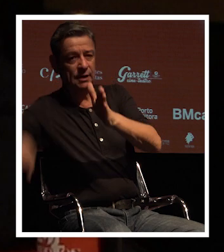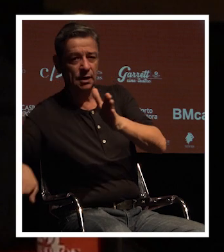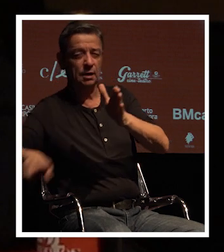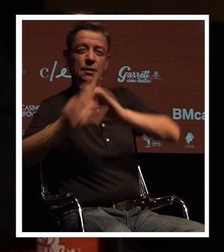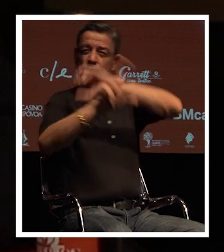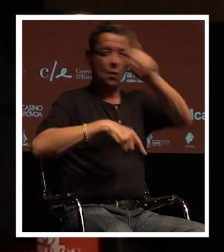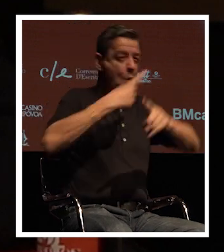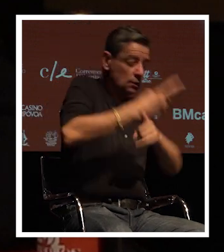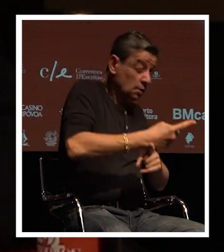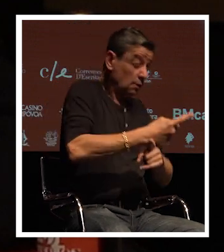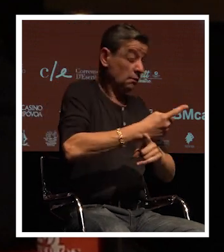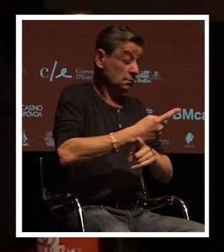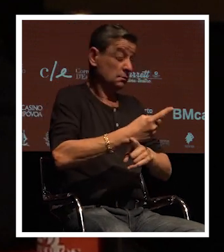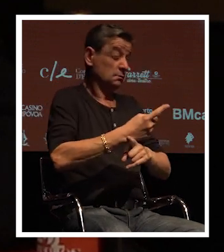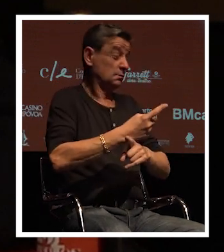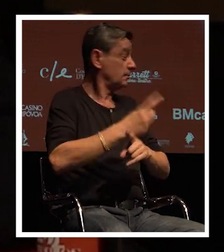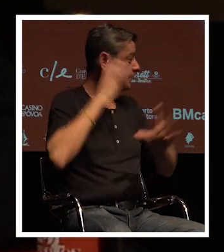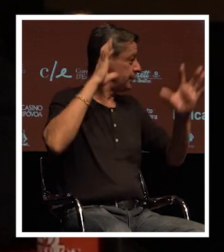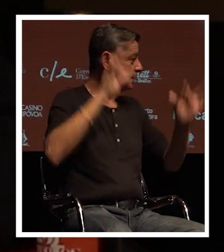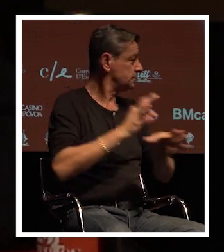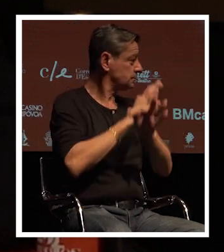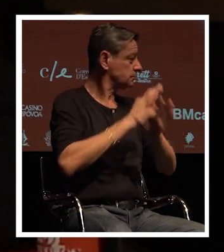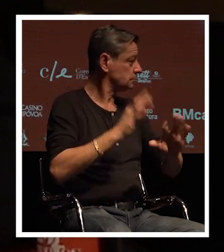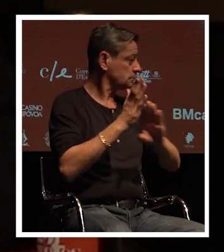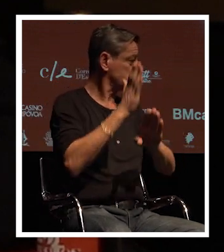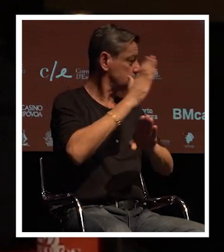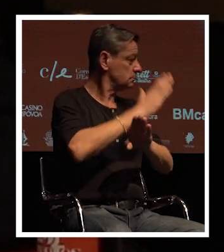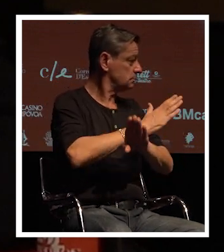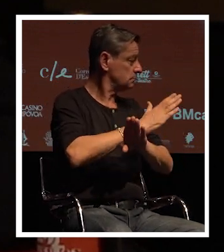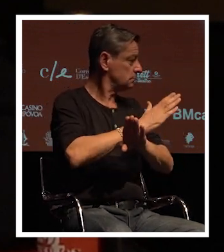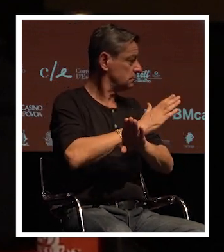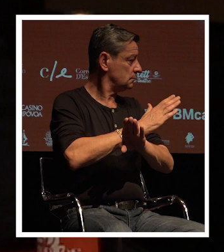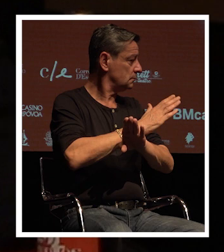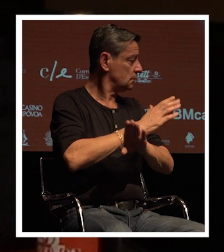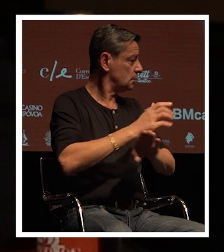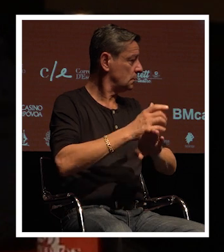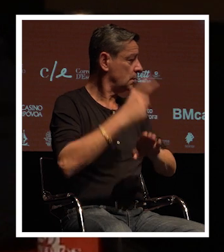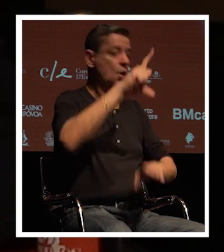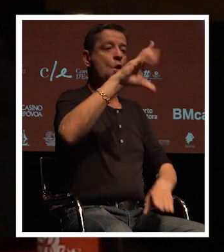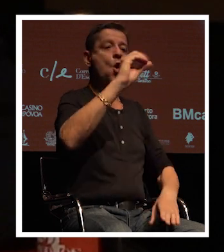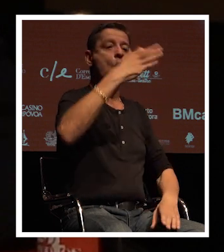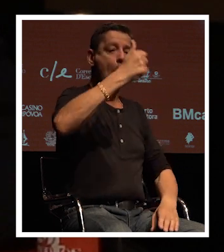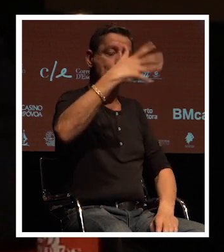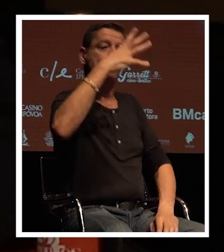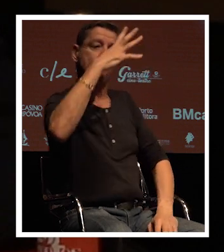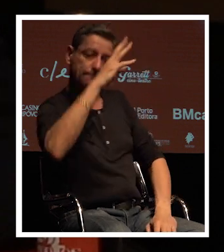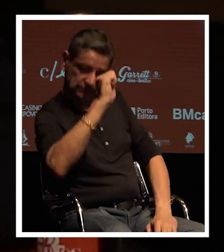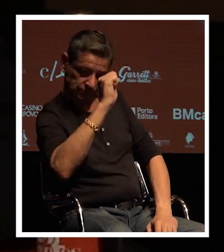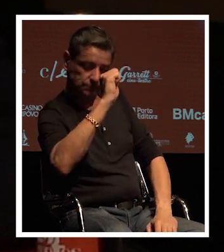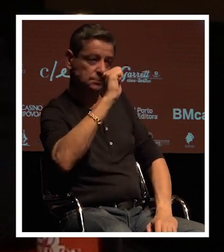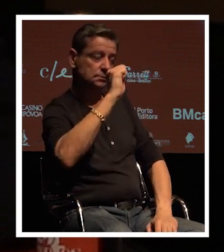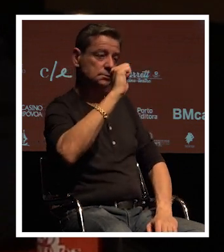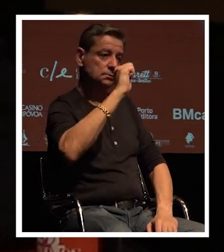a outra a outra versão que é anterior que é a versão do Lopes graça Ora